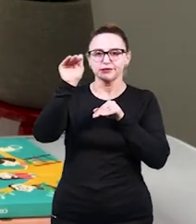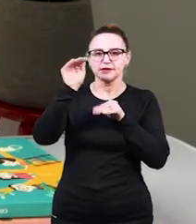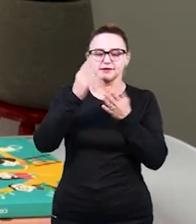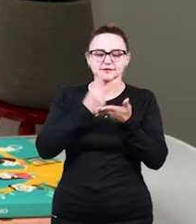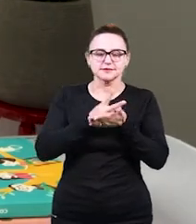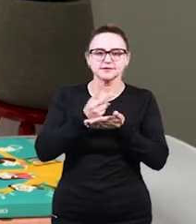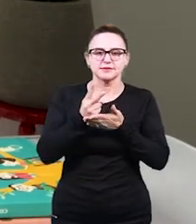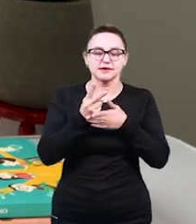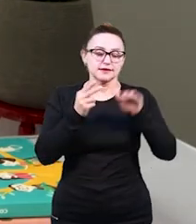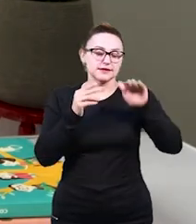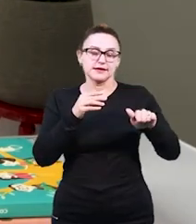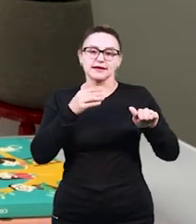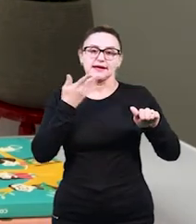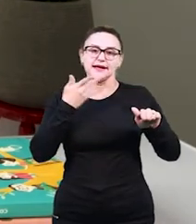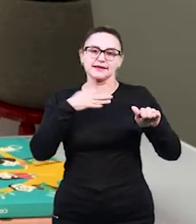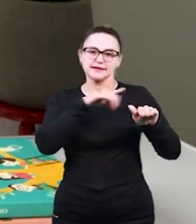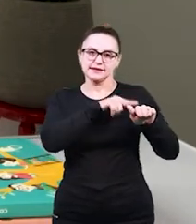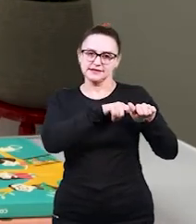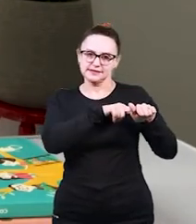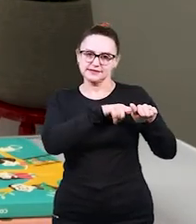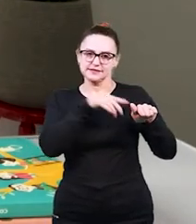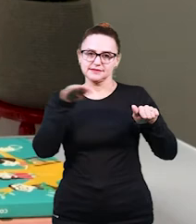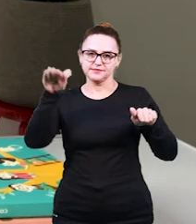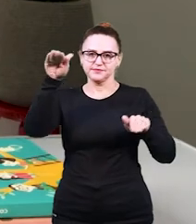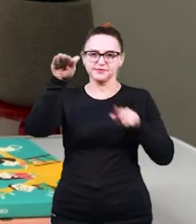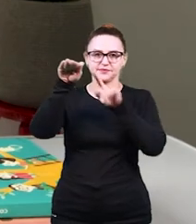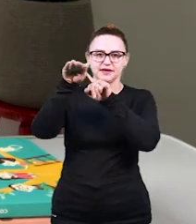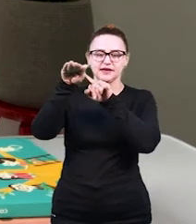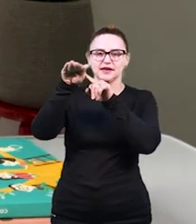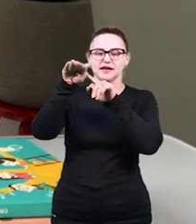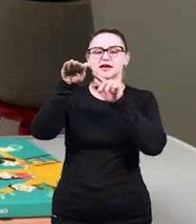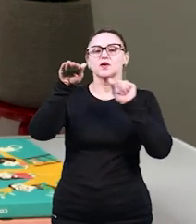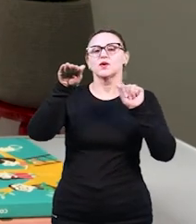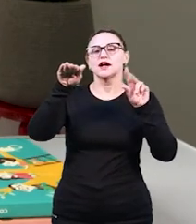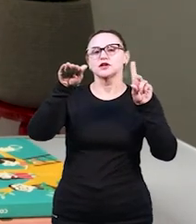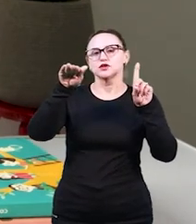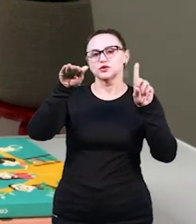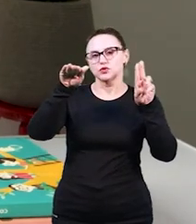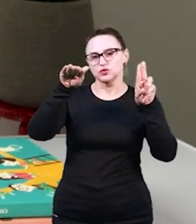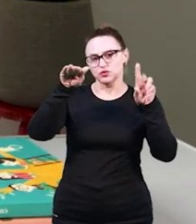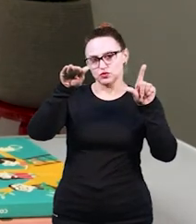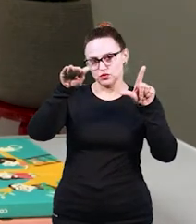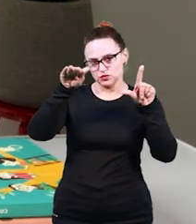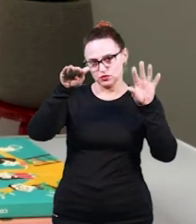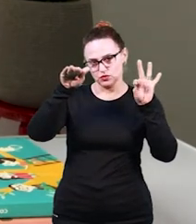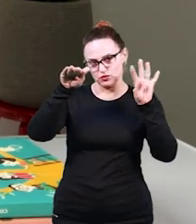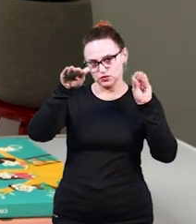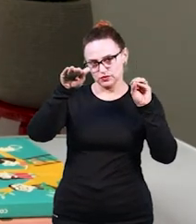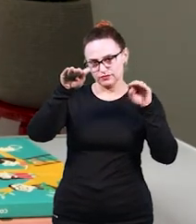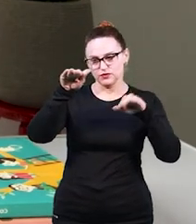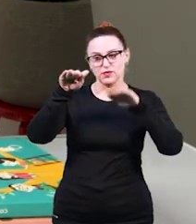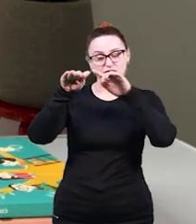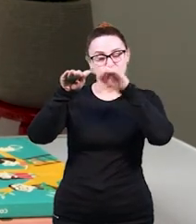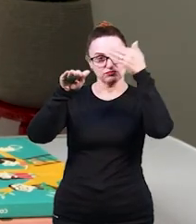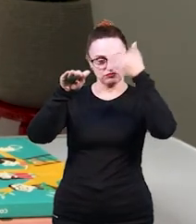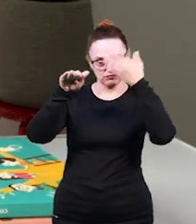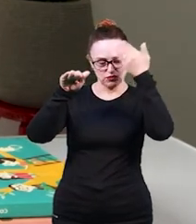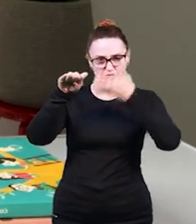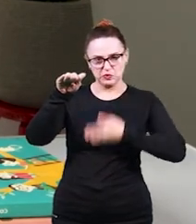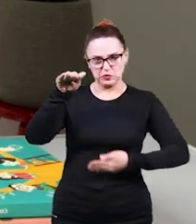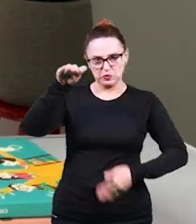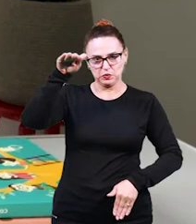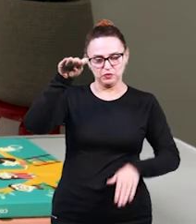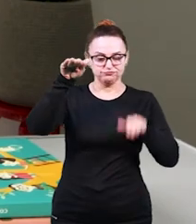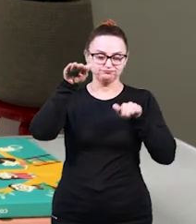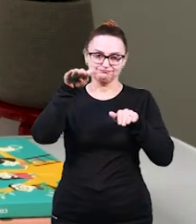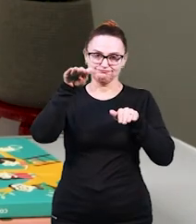da criança, né? Então, como lá na primeira narrativa que nós falamos, né? do conto dos pais, né?